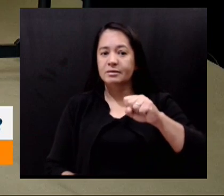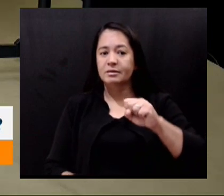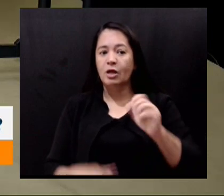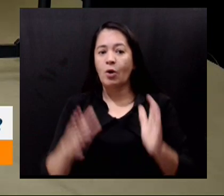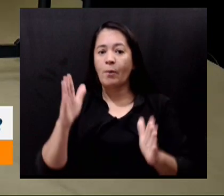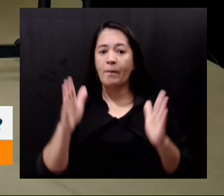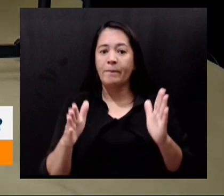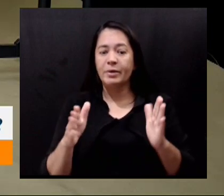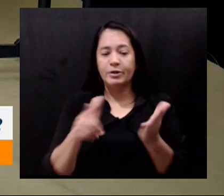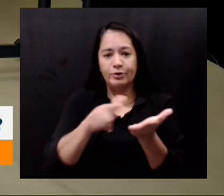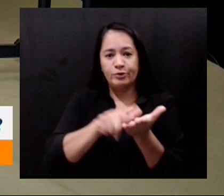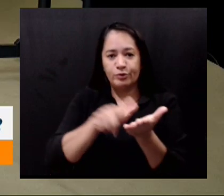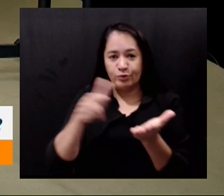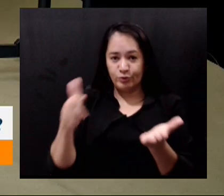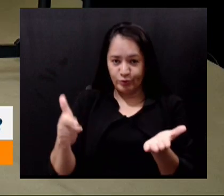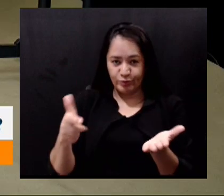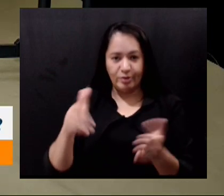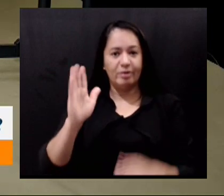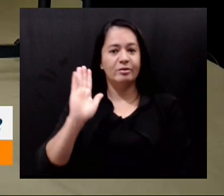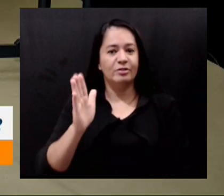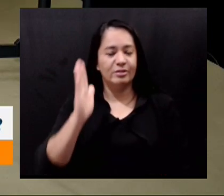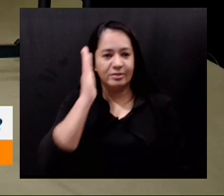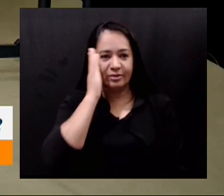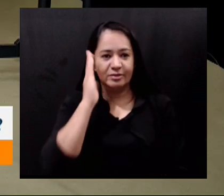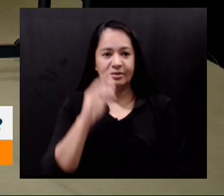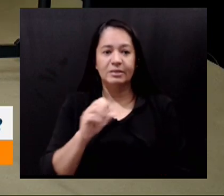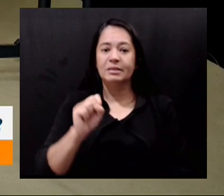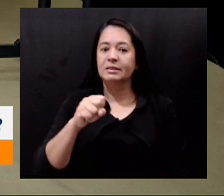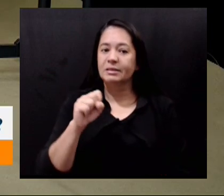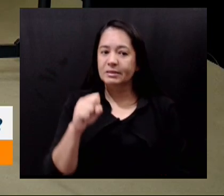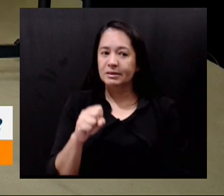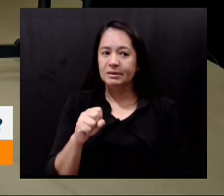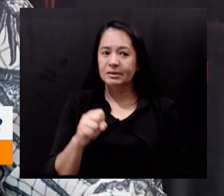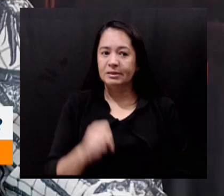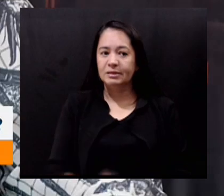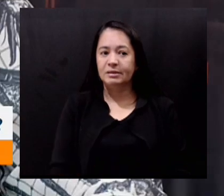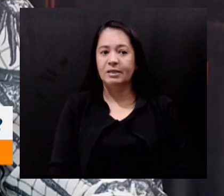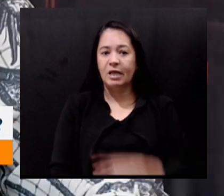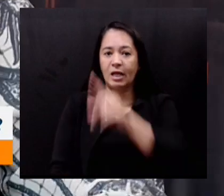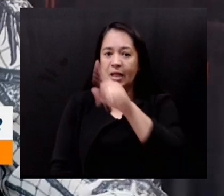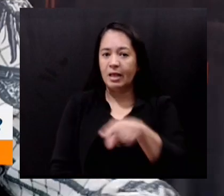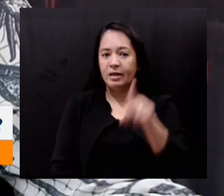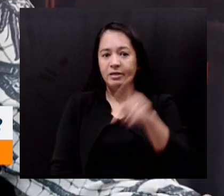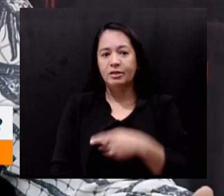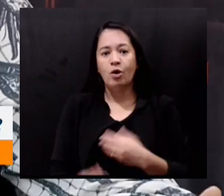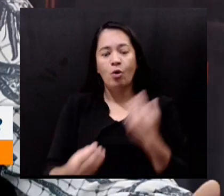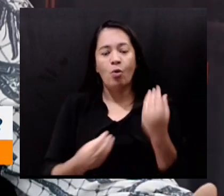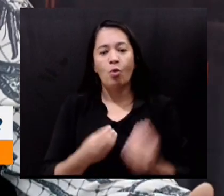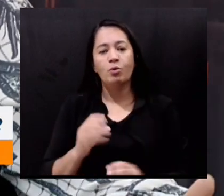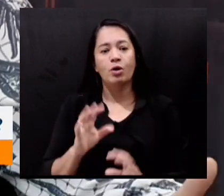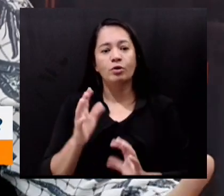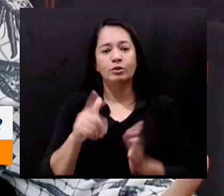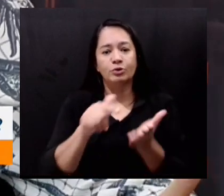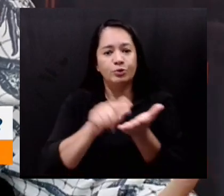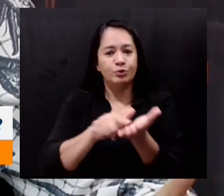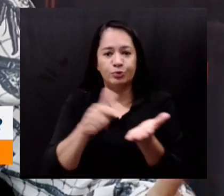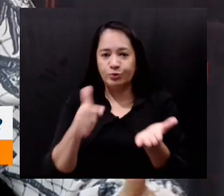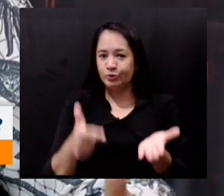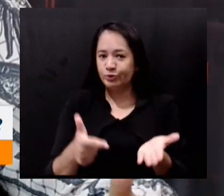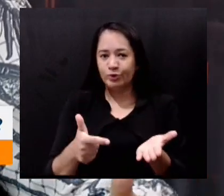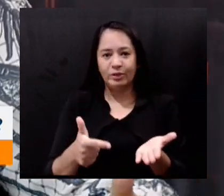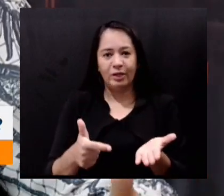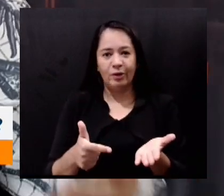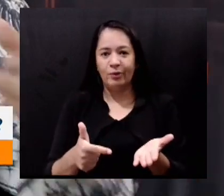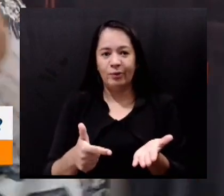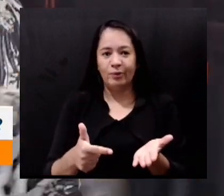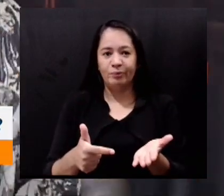as lacrações aconteciam através dos jornais. Né, as pessoas a única coisa que tinha de